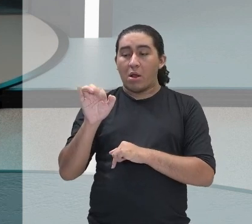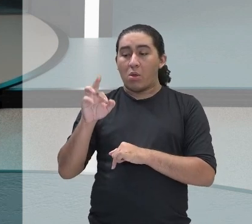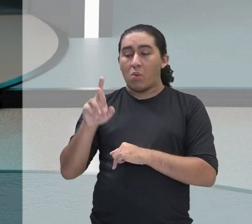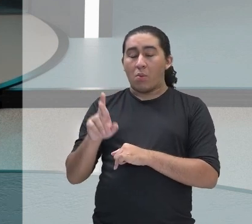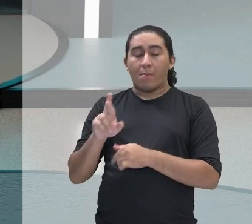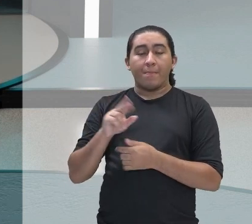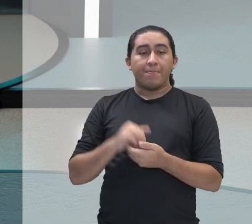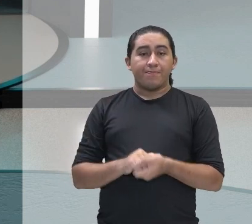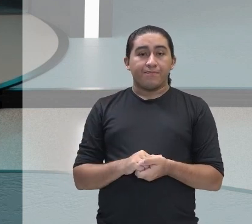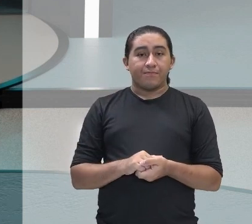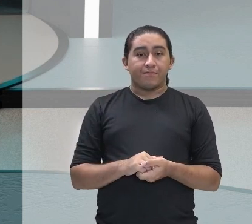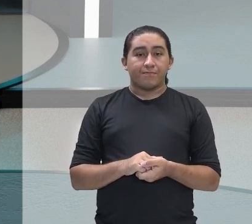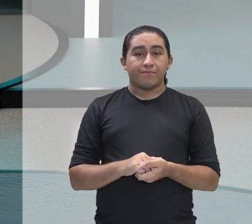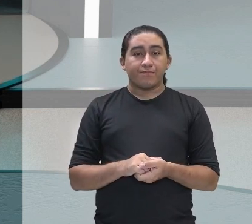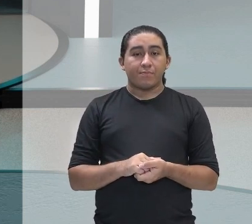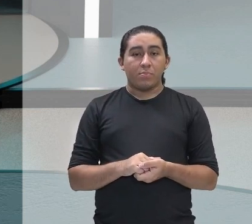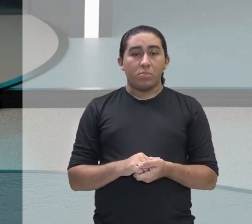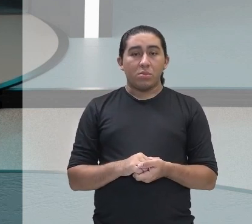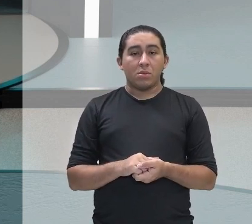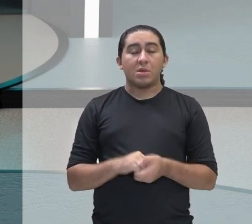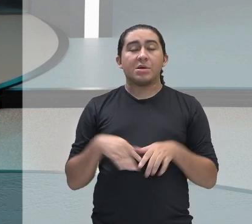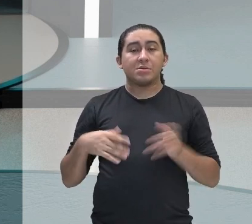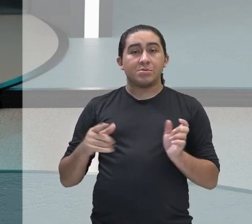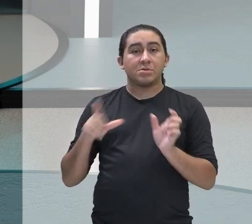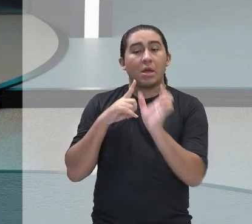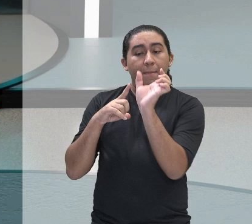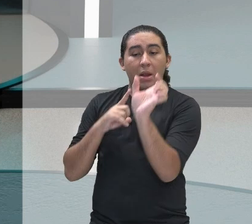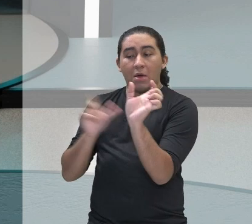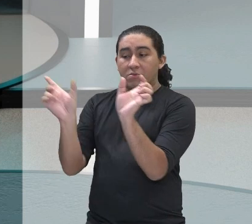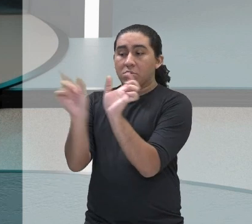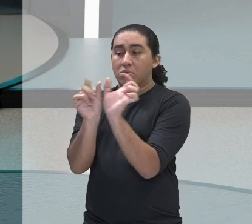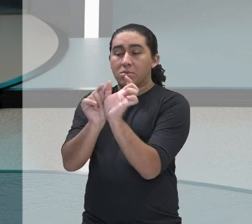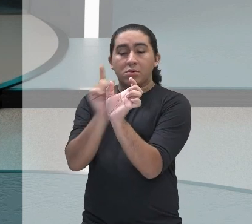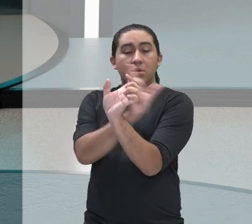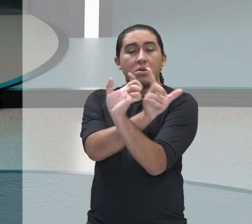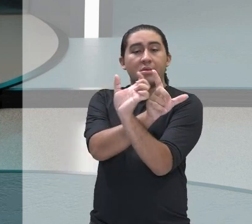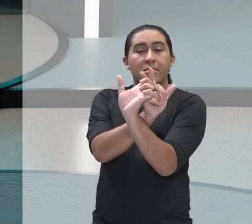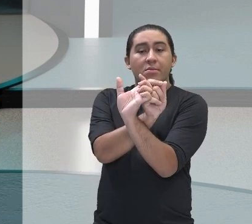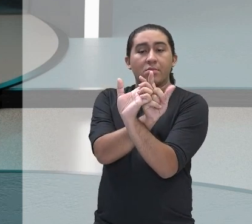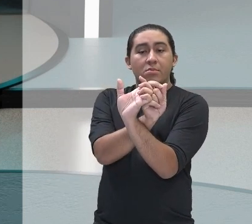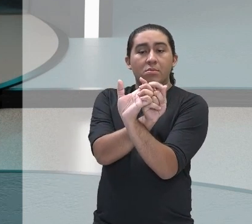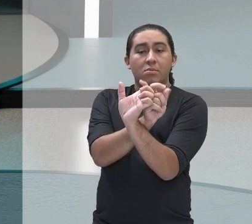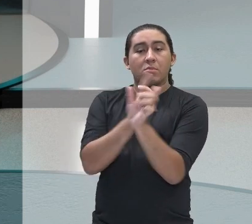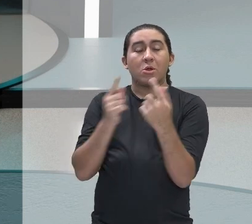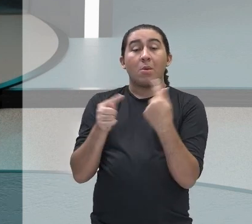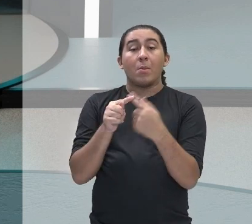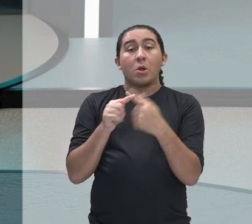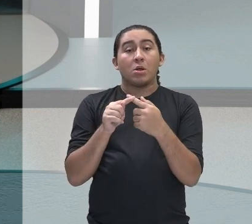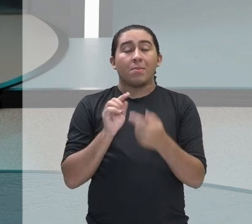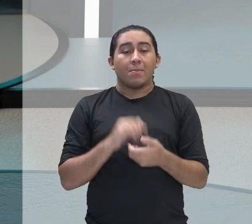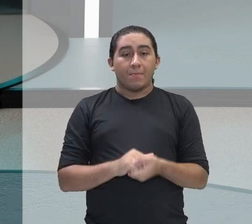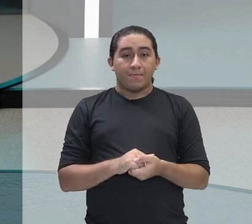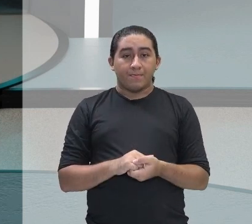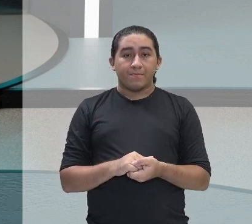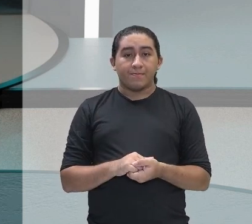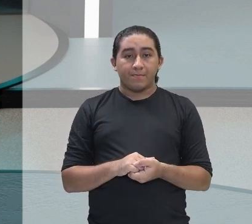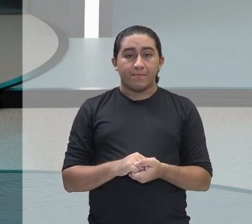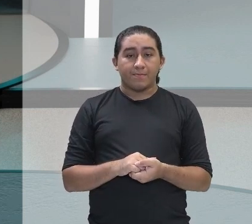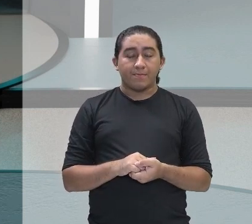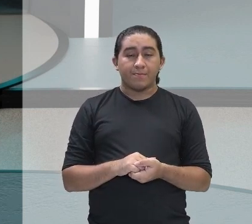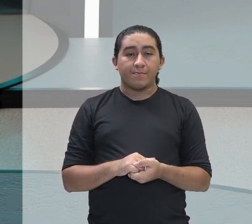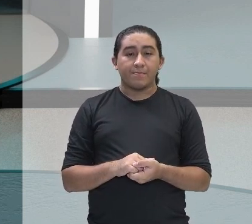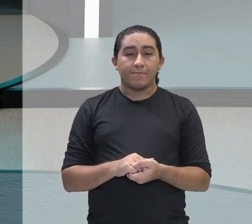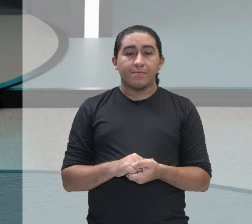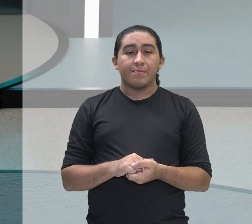É sufixal ou sufixo, que é a mesma coisa, porque esse sufixozinho,